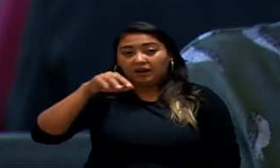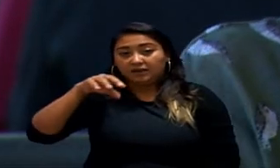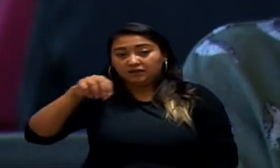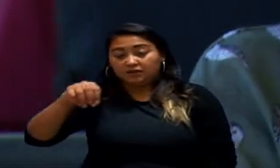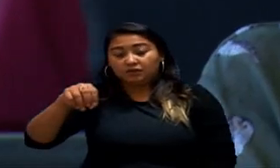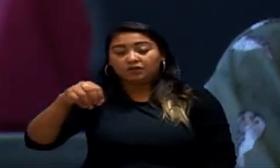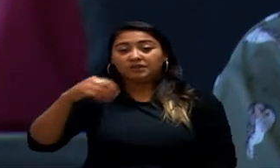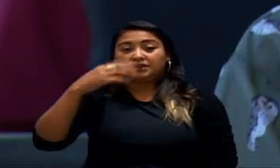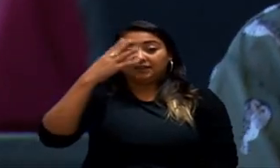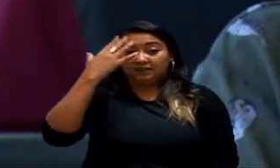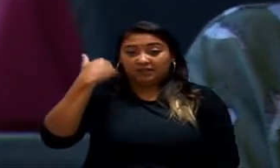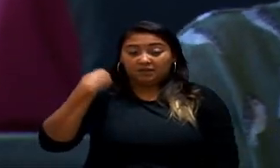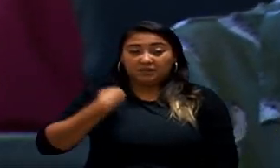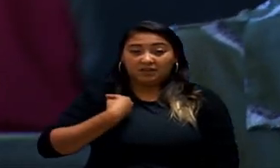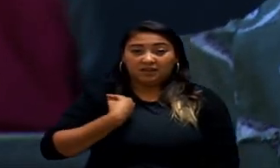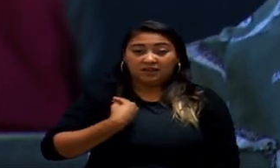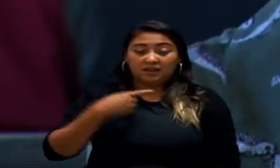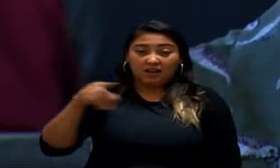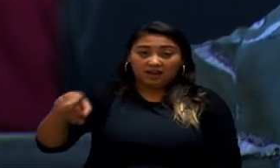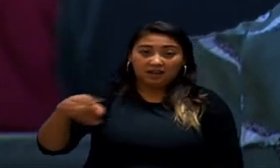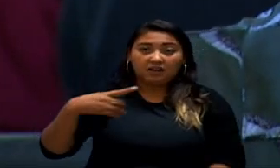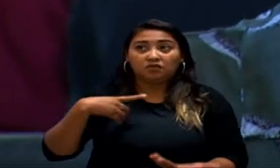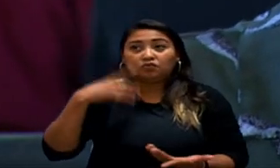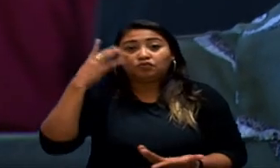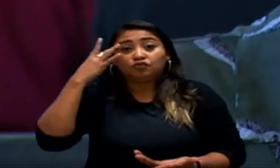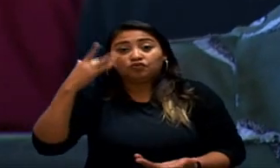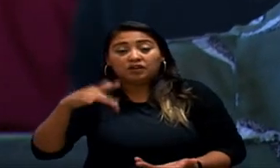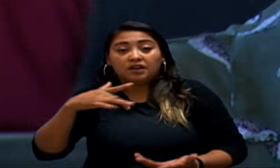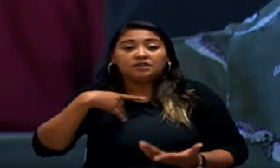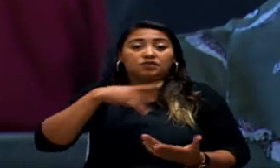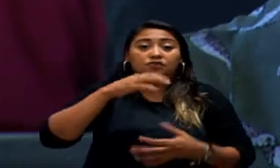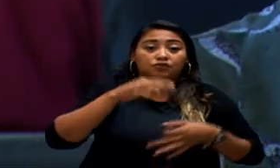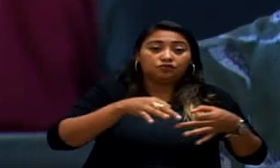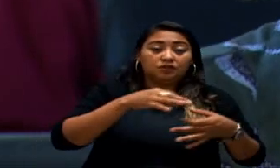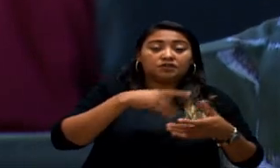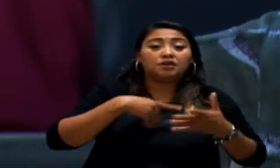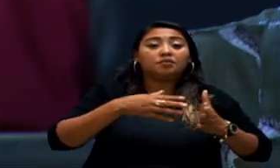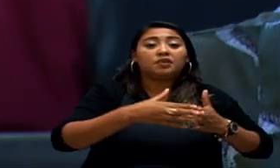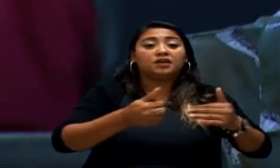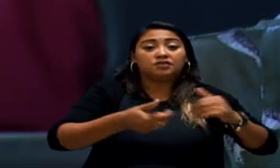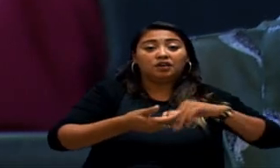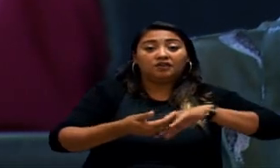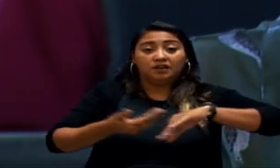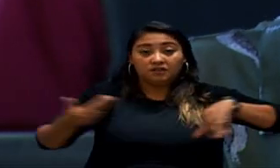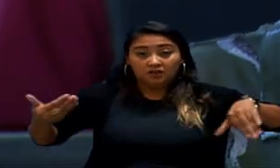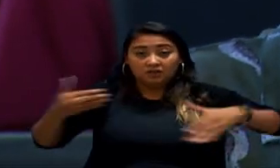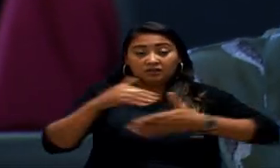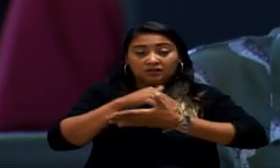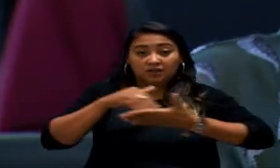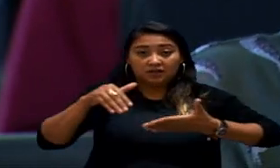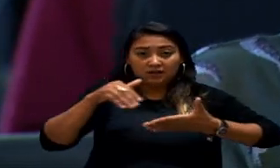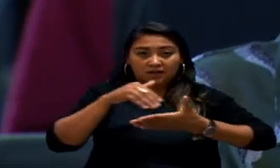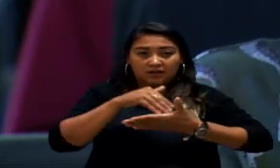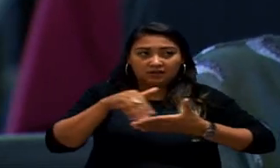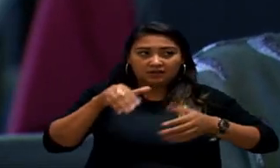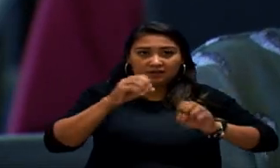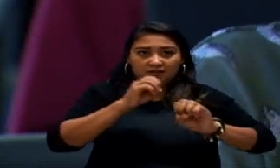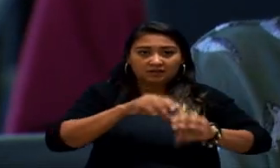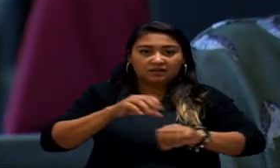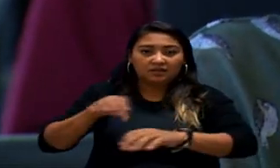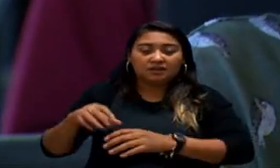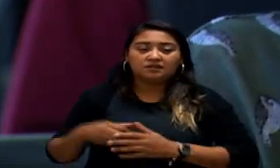ele está aí, não sei se o juiz já deferiu ou não, mas foi pedido afastamento do secretário da saúde, da